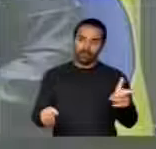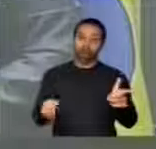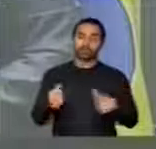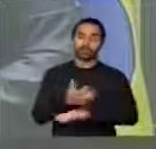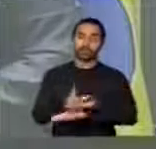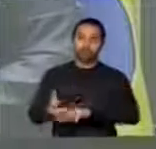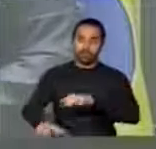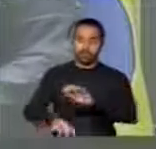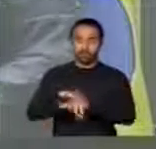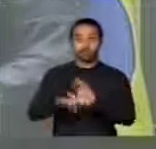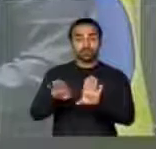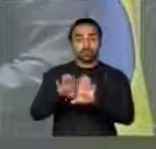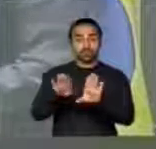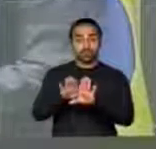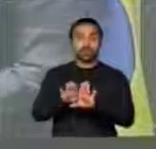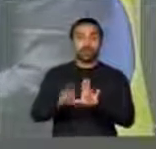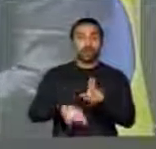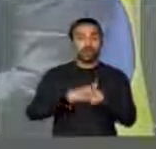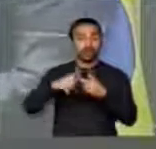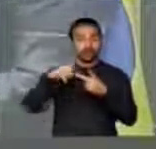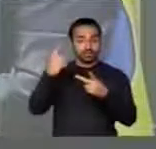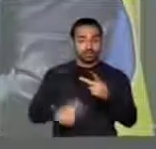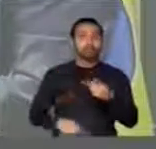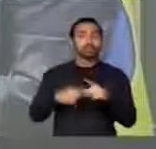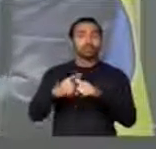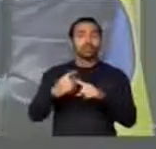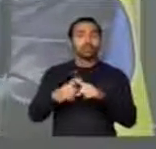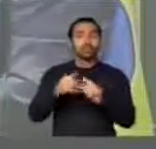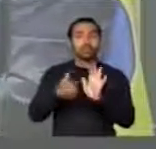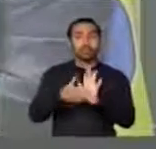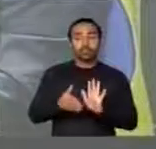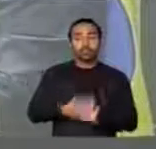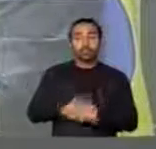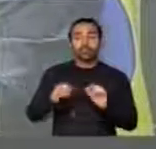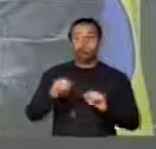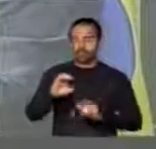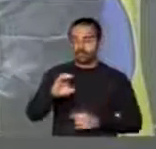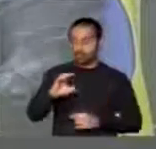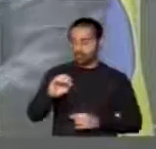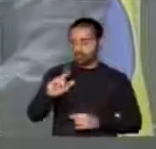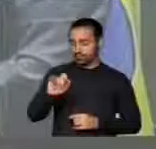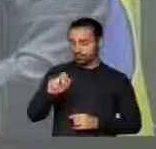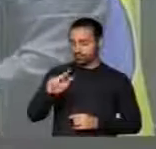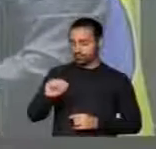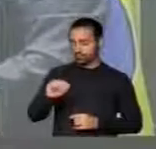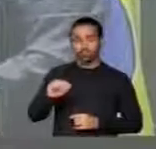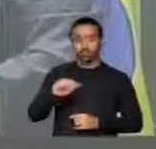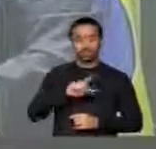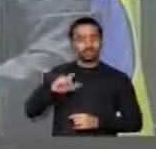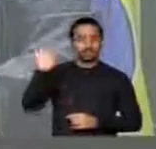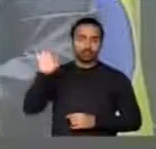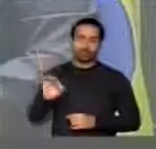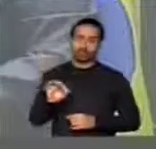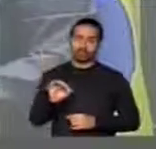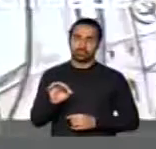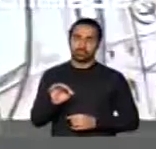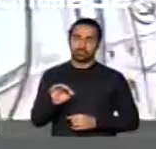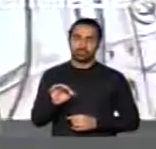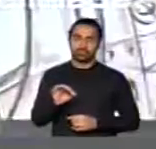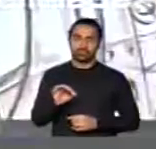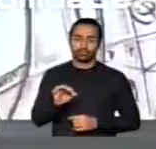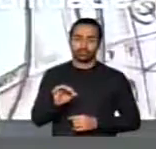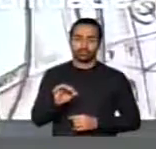E vai além, porque propõe uma ecologia integral, associando o